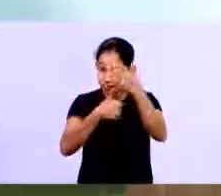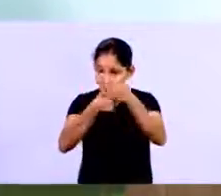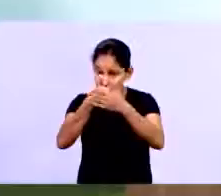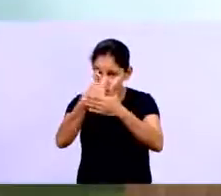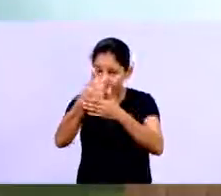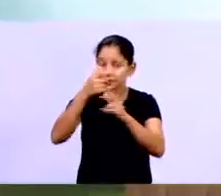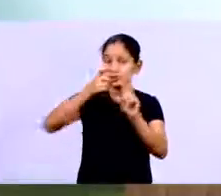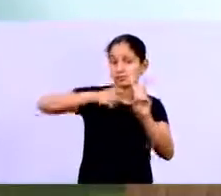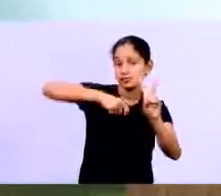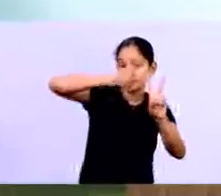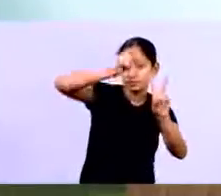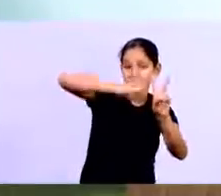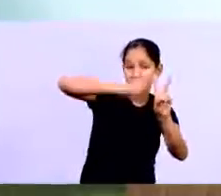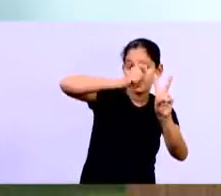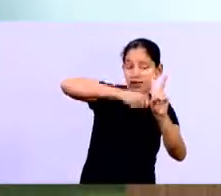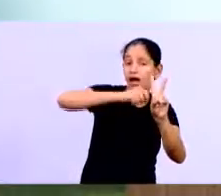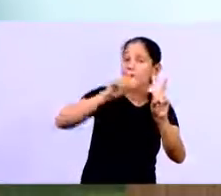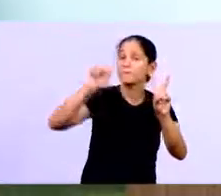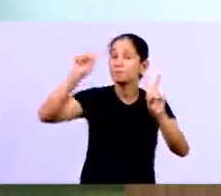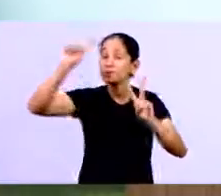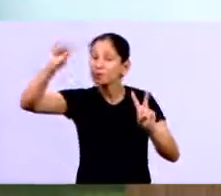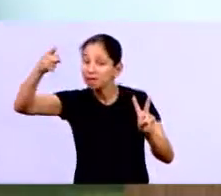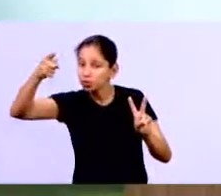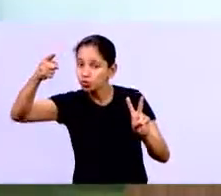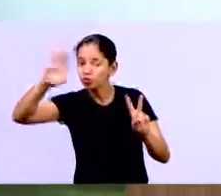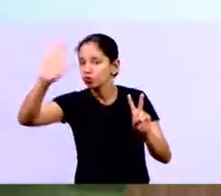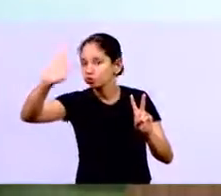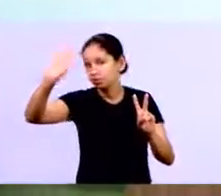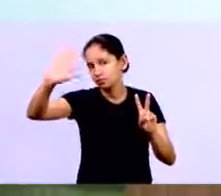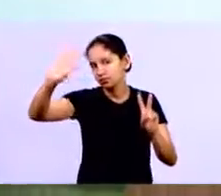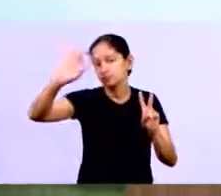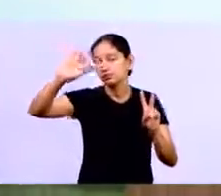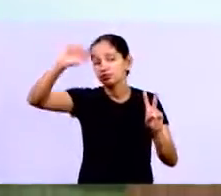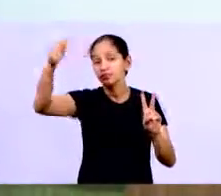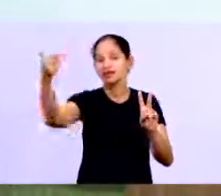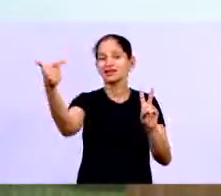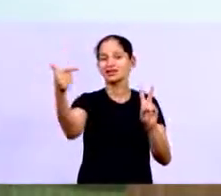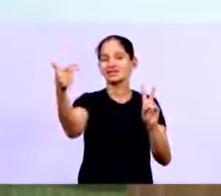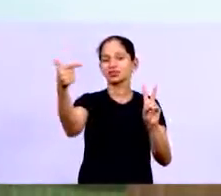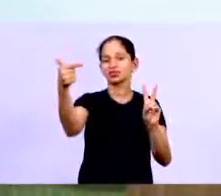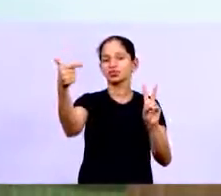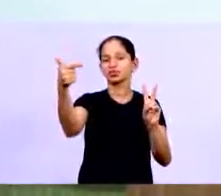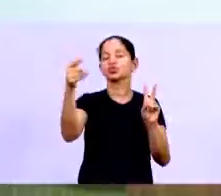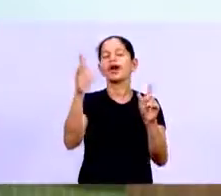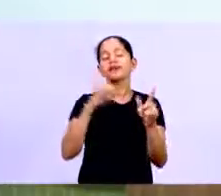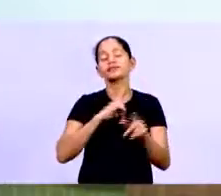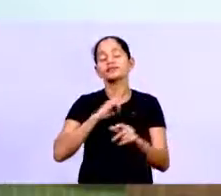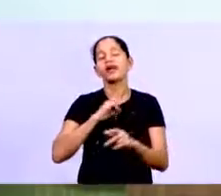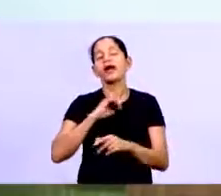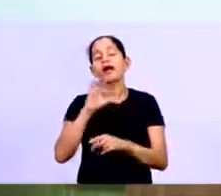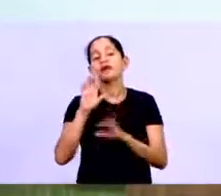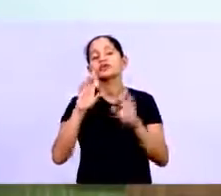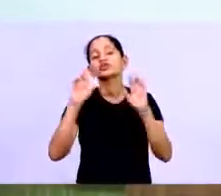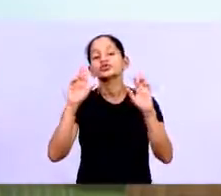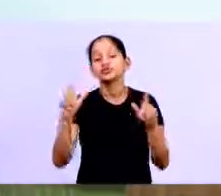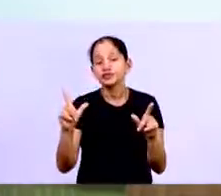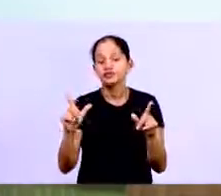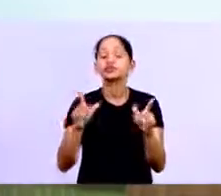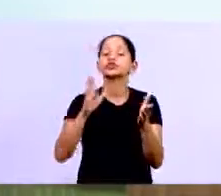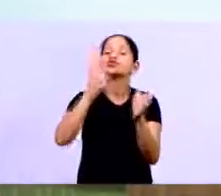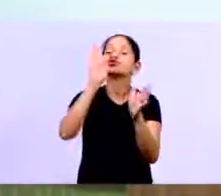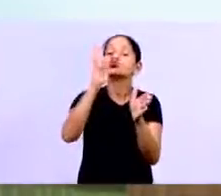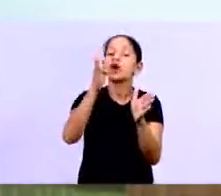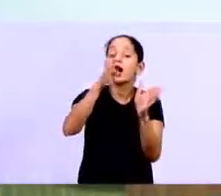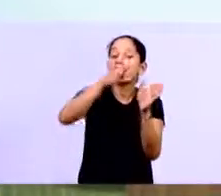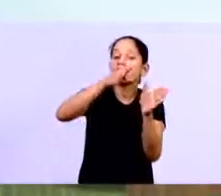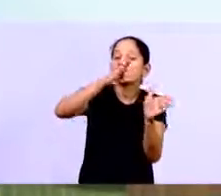o segundo pagamento, não devo mais os R$1.000, porque eu amortizei uma parte da dívida no primeiro mês, ok? Uma parte da dívida